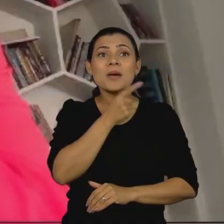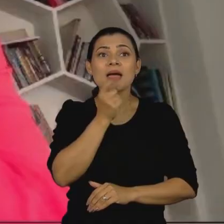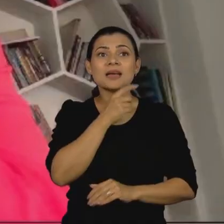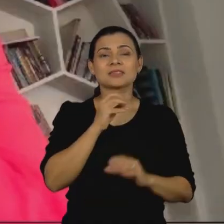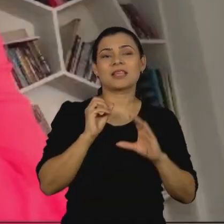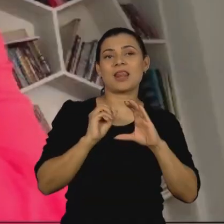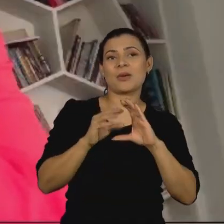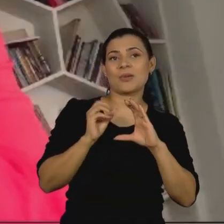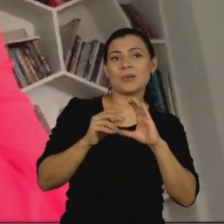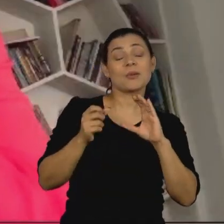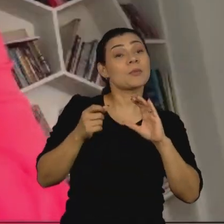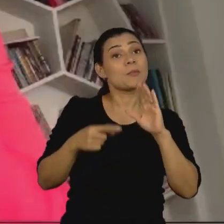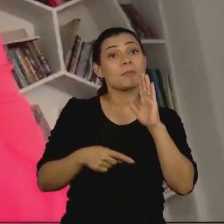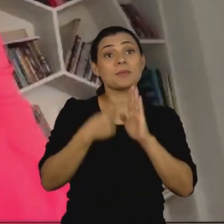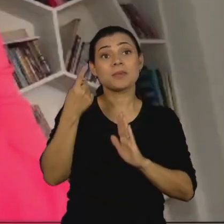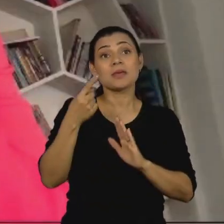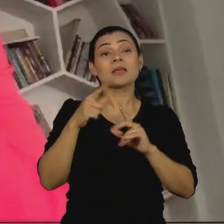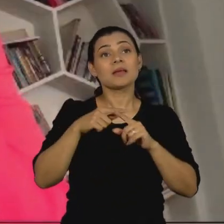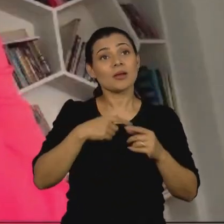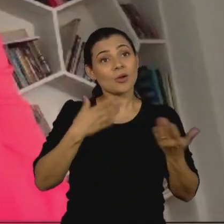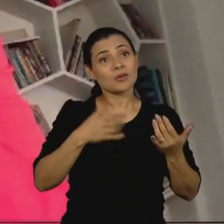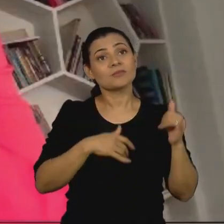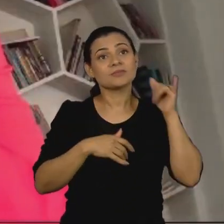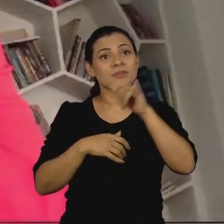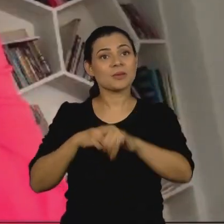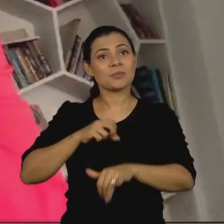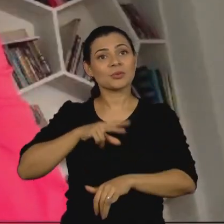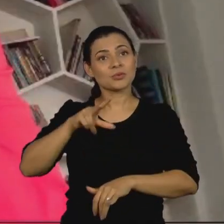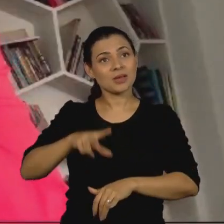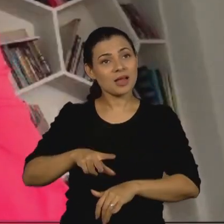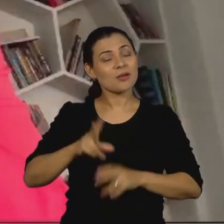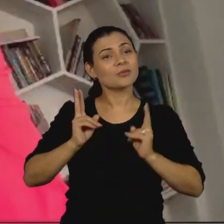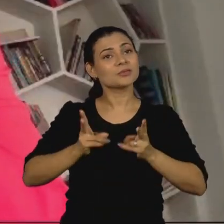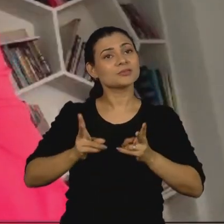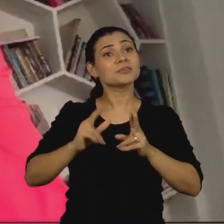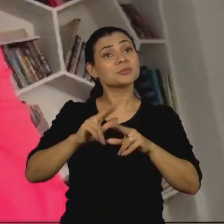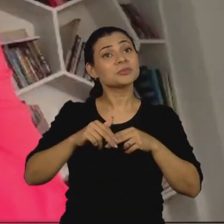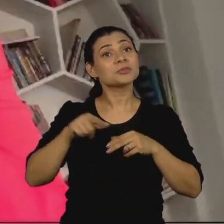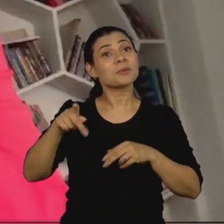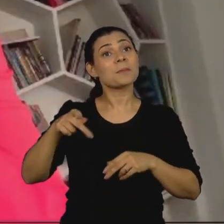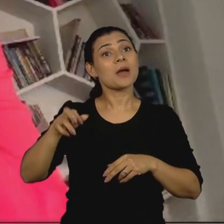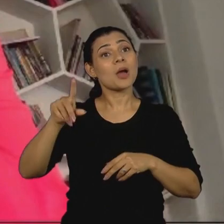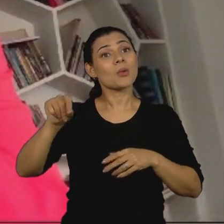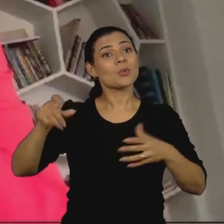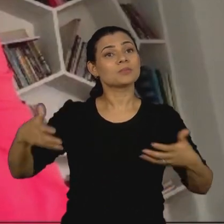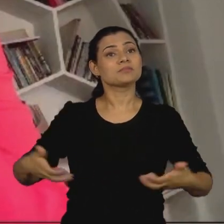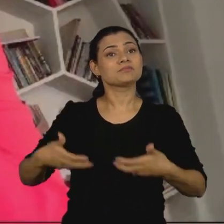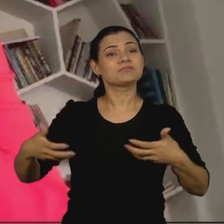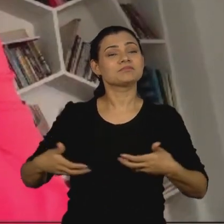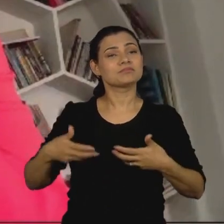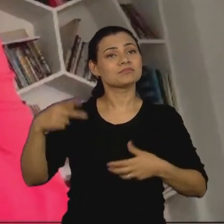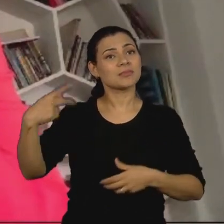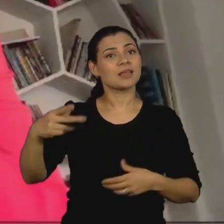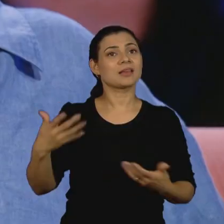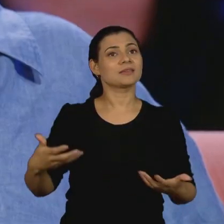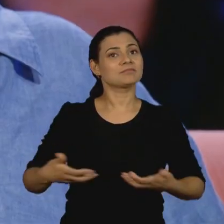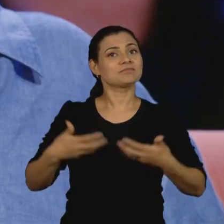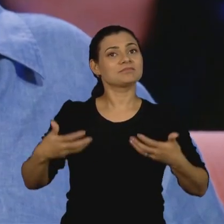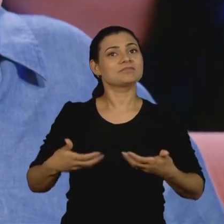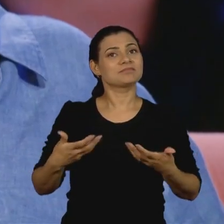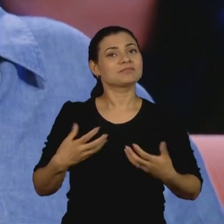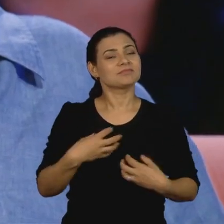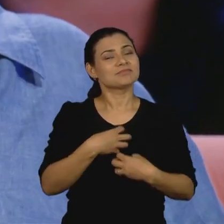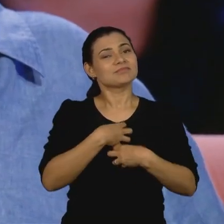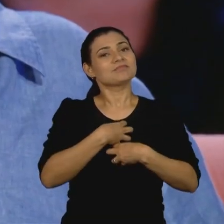Globoplay. Tô indo para Portugal agora com o Cuscuz na Mão e foi o Paulo, assim, que me incentivou, sabe? Foi uma coisa que me trouxe,